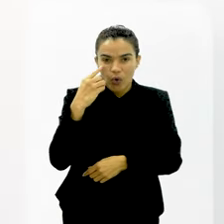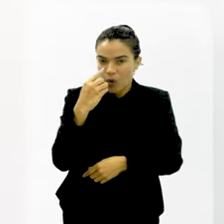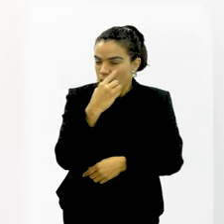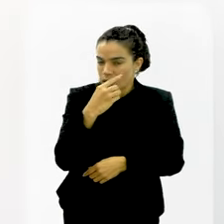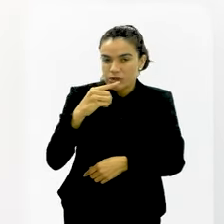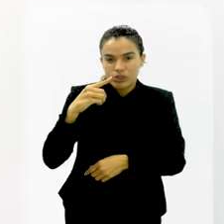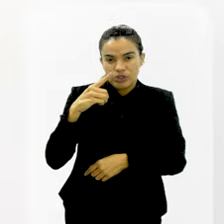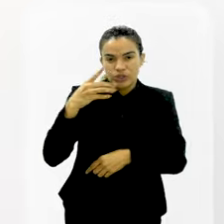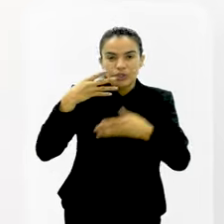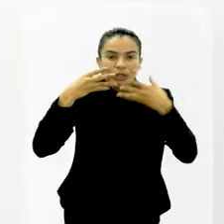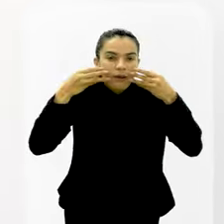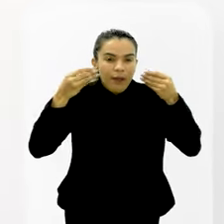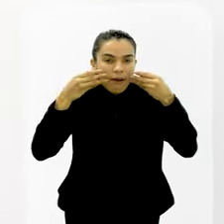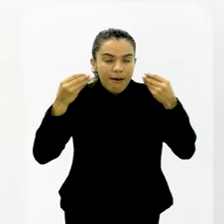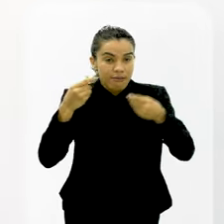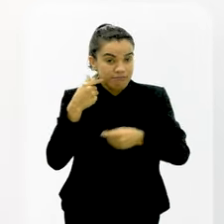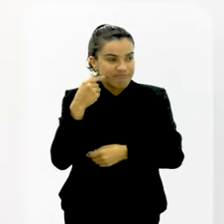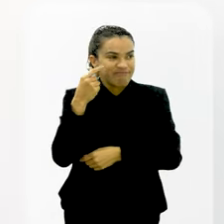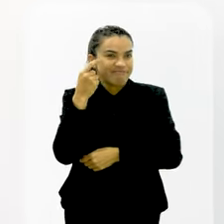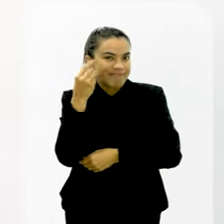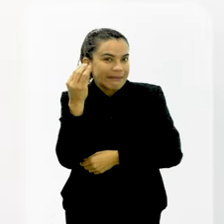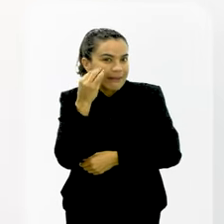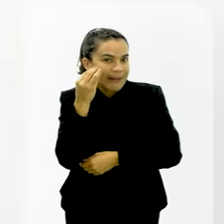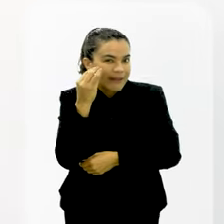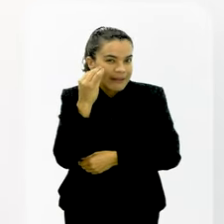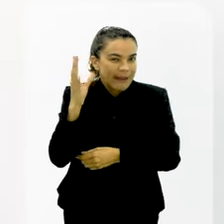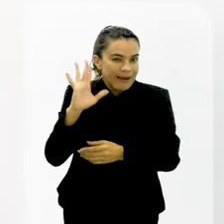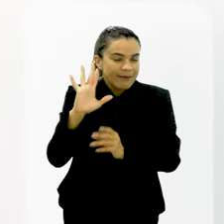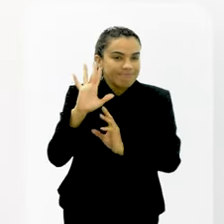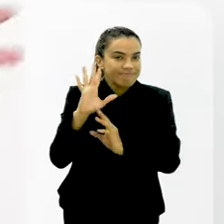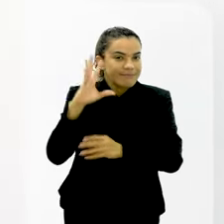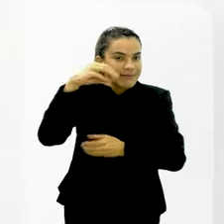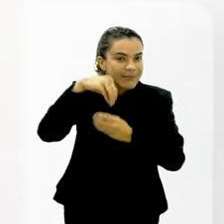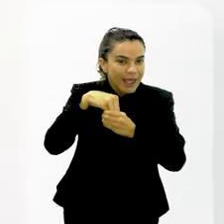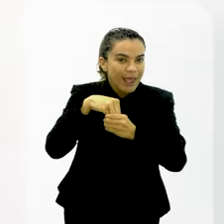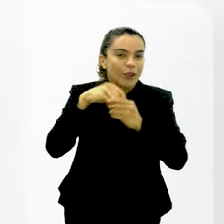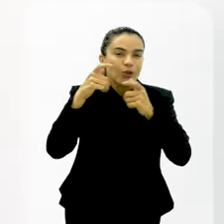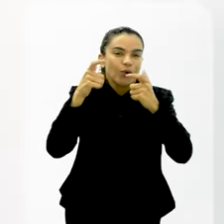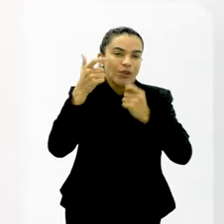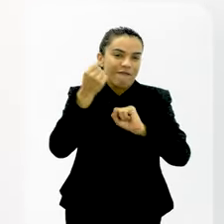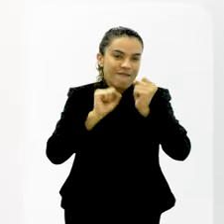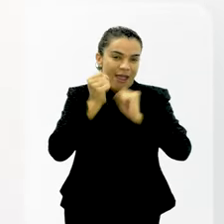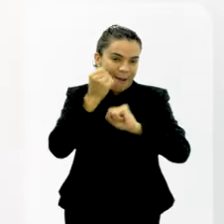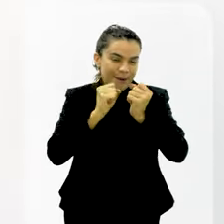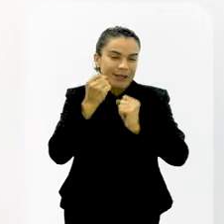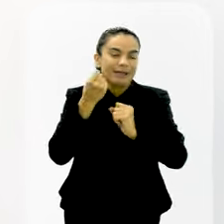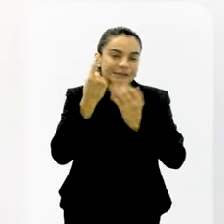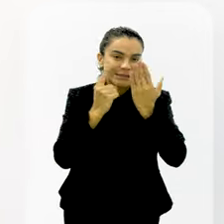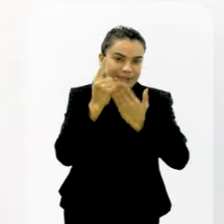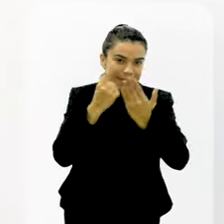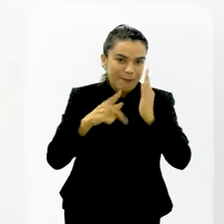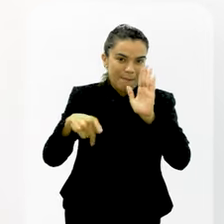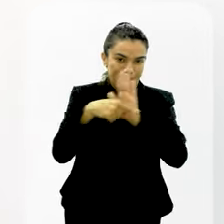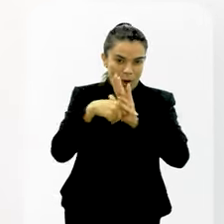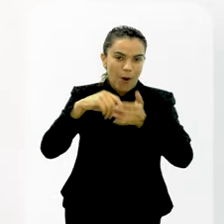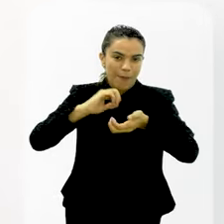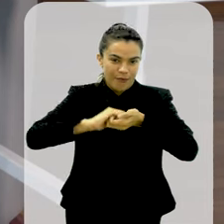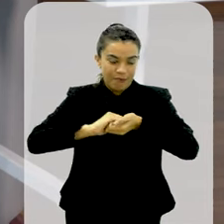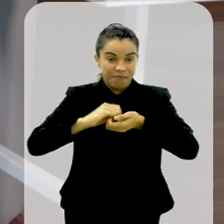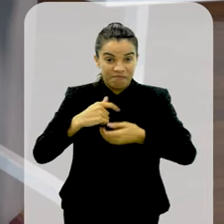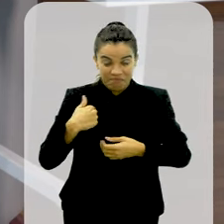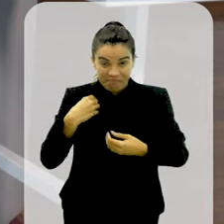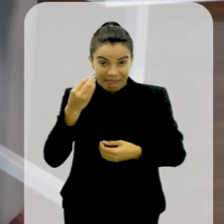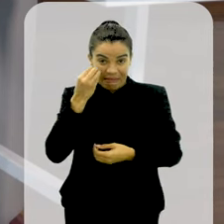luz. E aí veio essa ideia da gente já começar a testar com a luz dentro do barracão, e depois testar